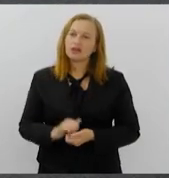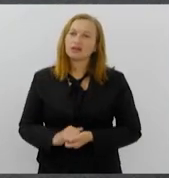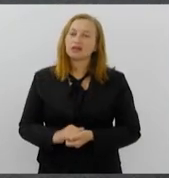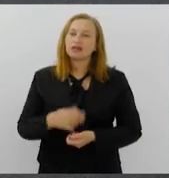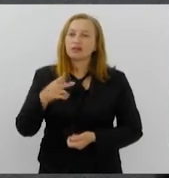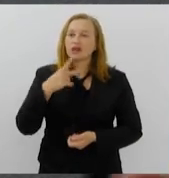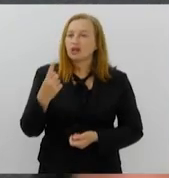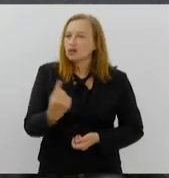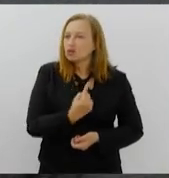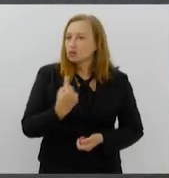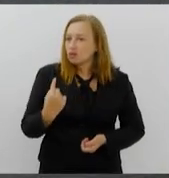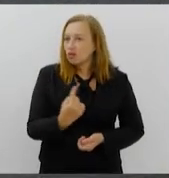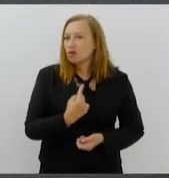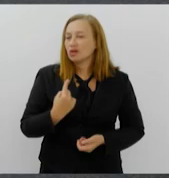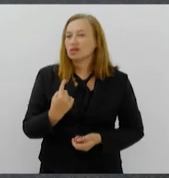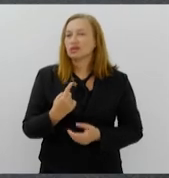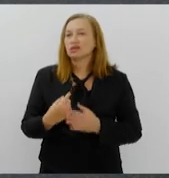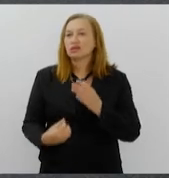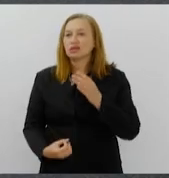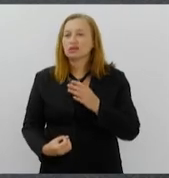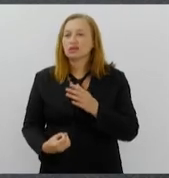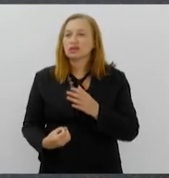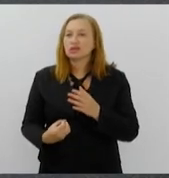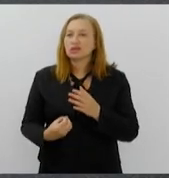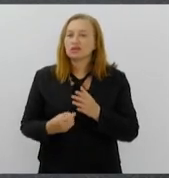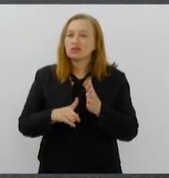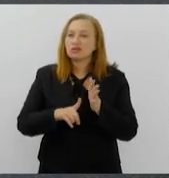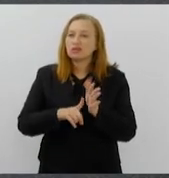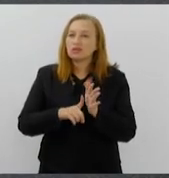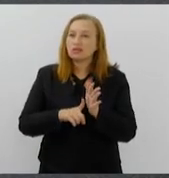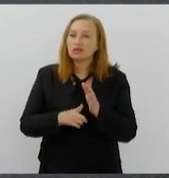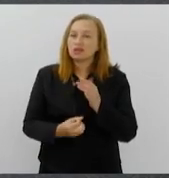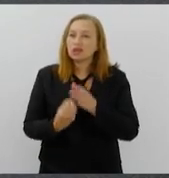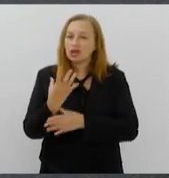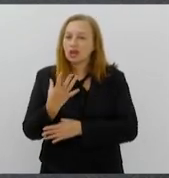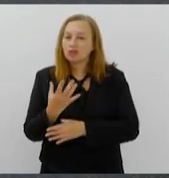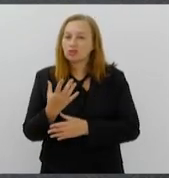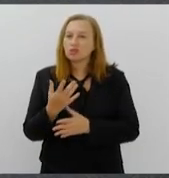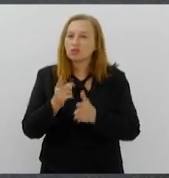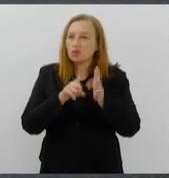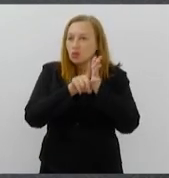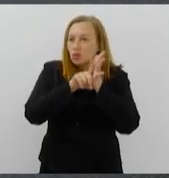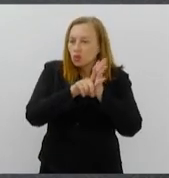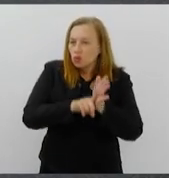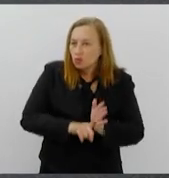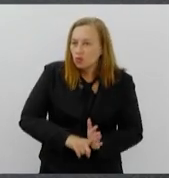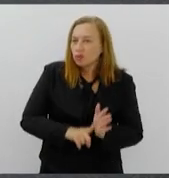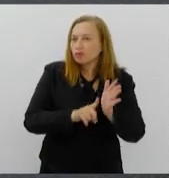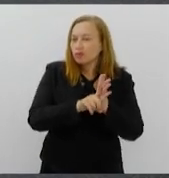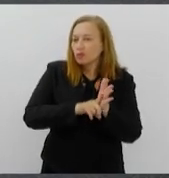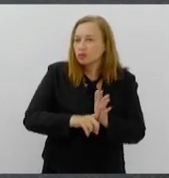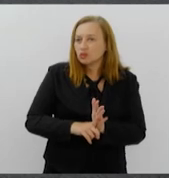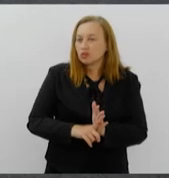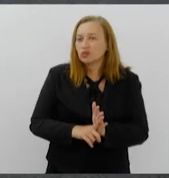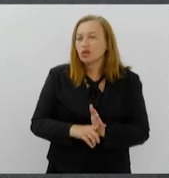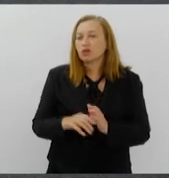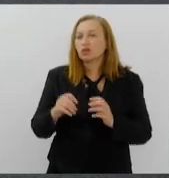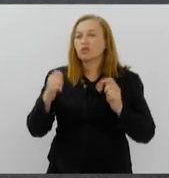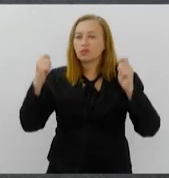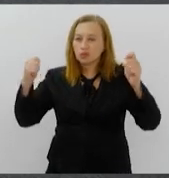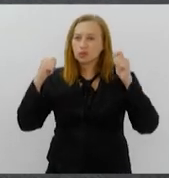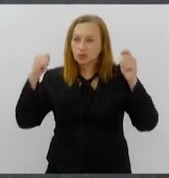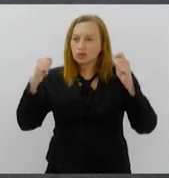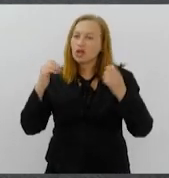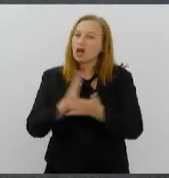que nós fizemos consultas, inclusive, com as torcidas favoráveis ao projeto. Fizemos algumas